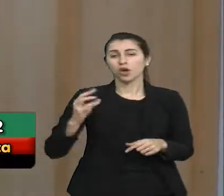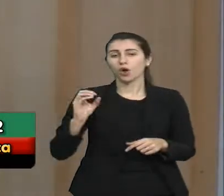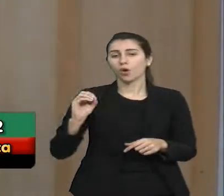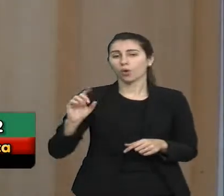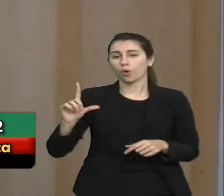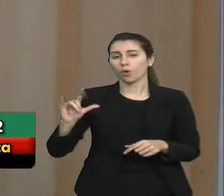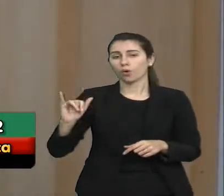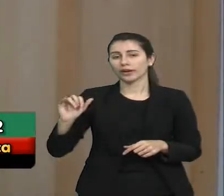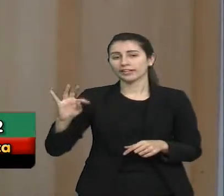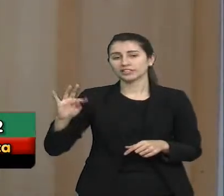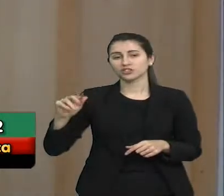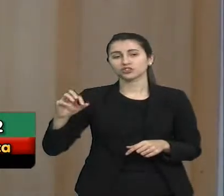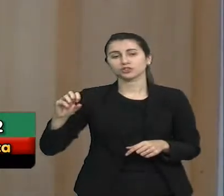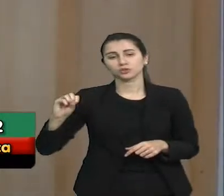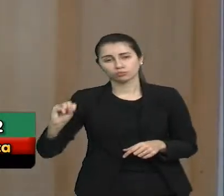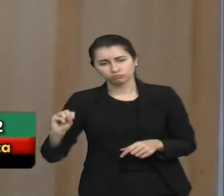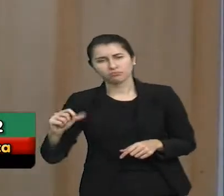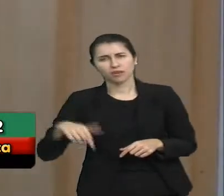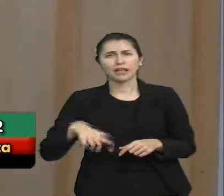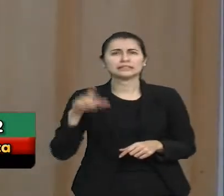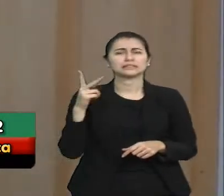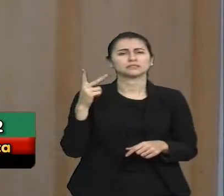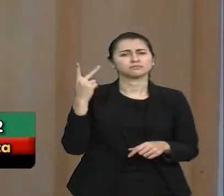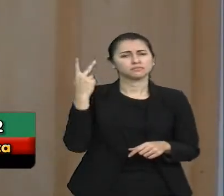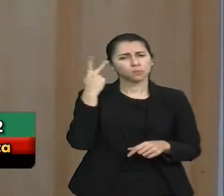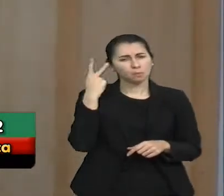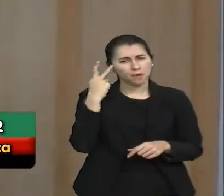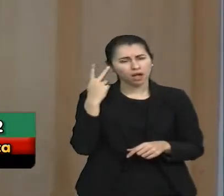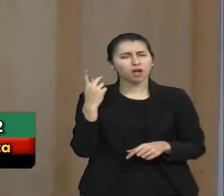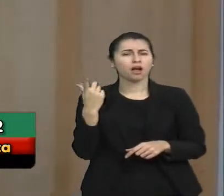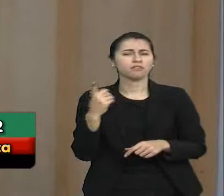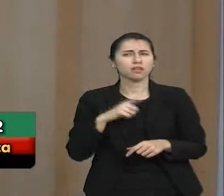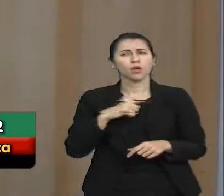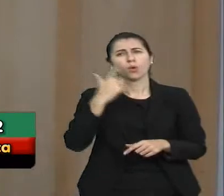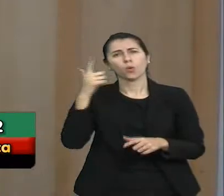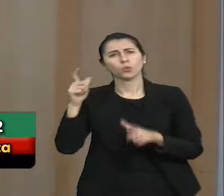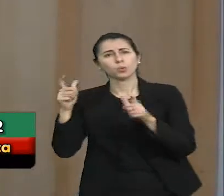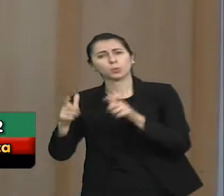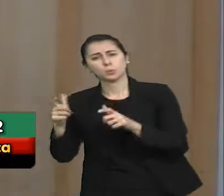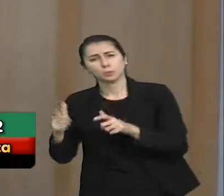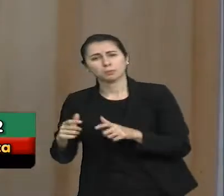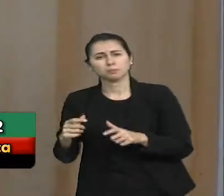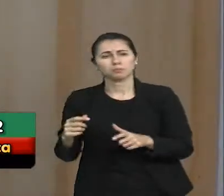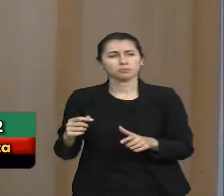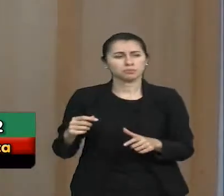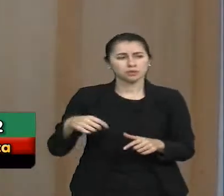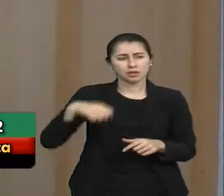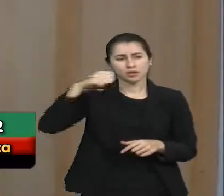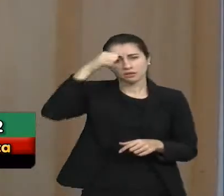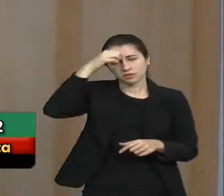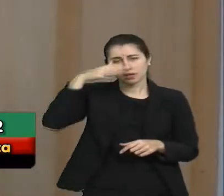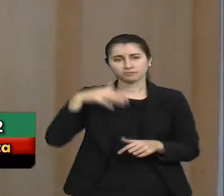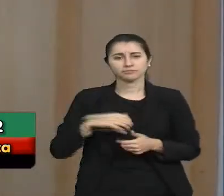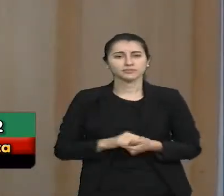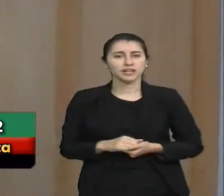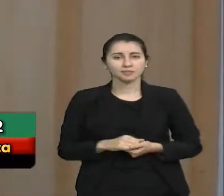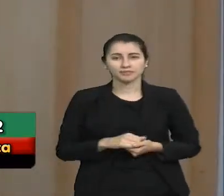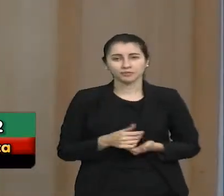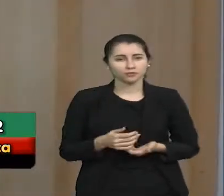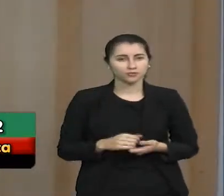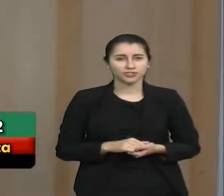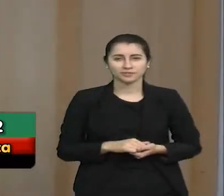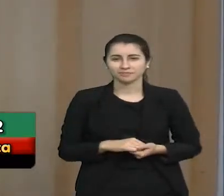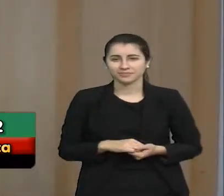em São Paulo, no Brasil como um todo. Nós temos Paranapiacaba, que existe a Convenção das Bruxas, nós temos Nossa